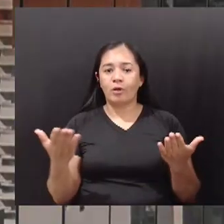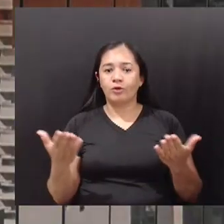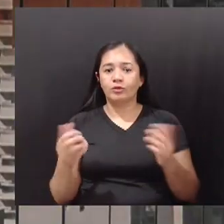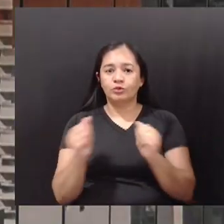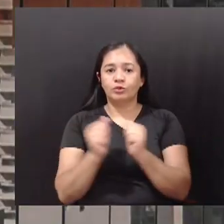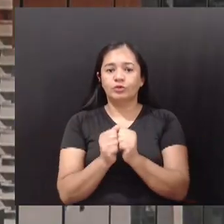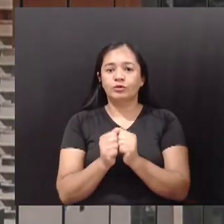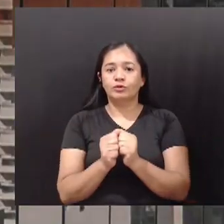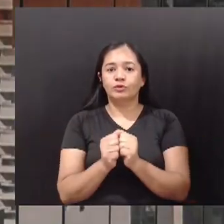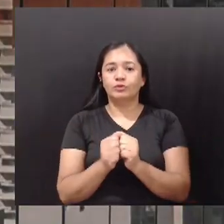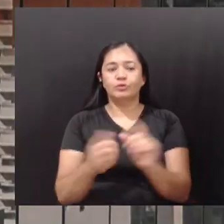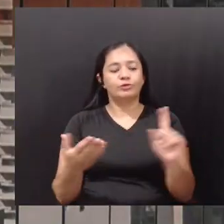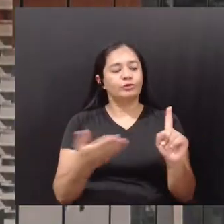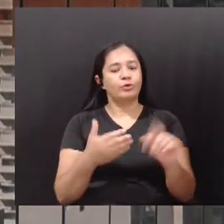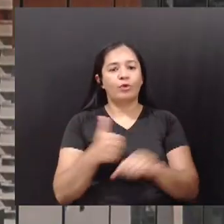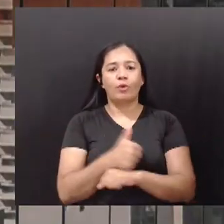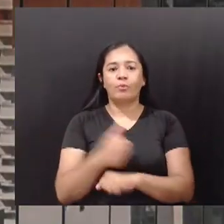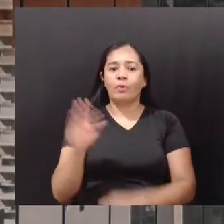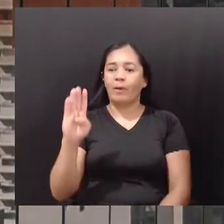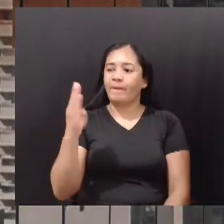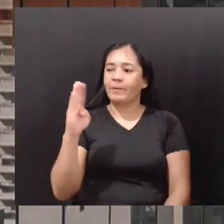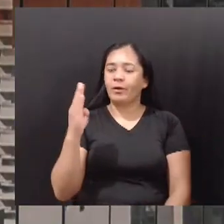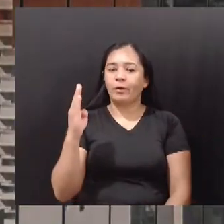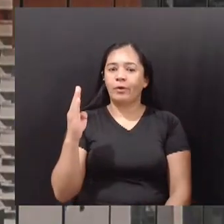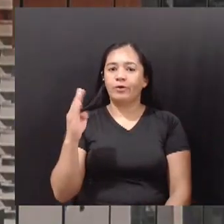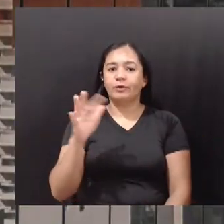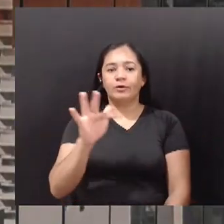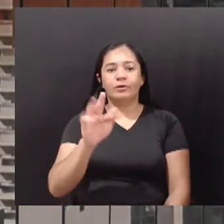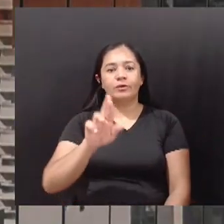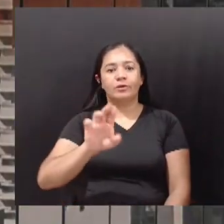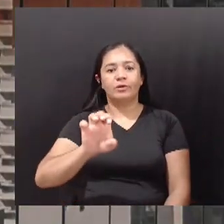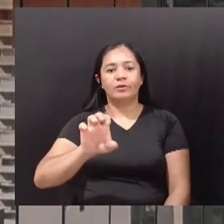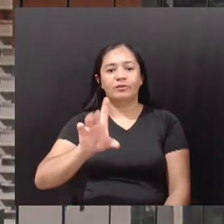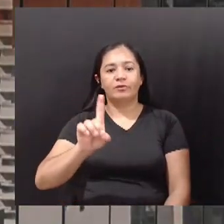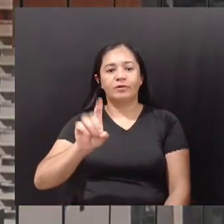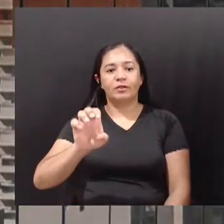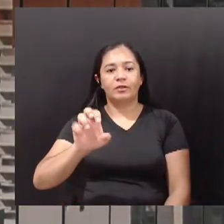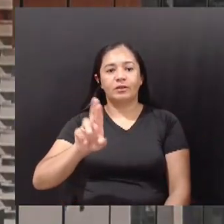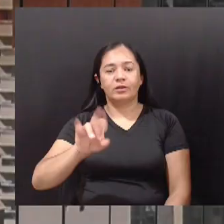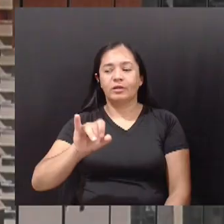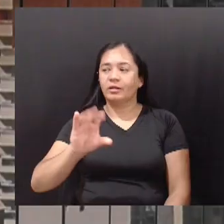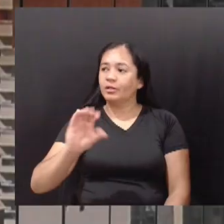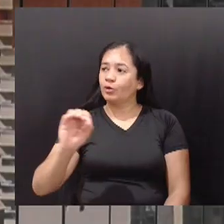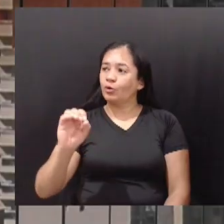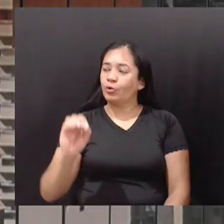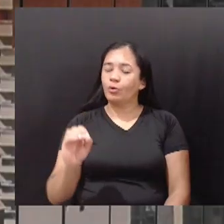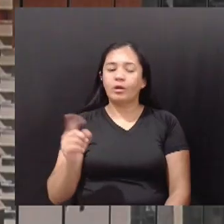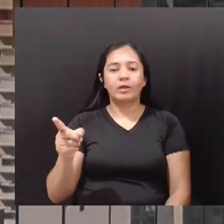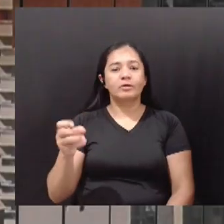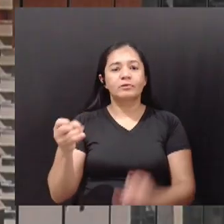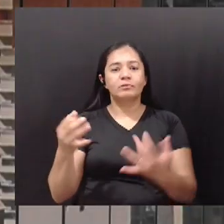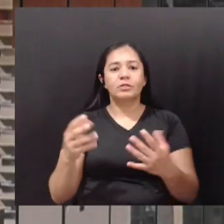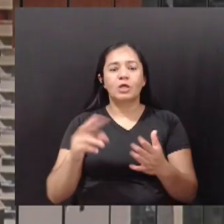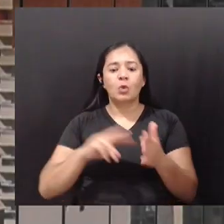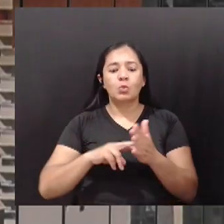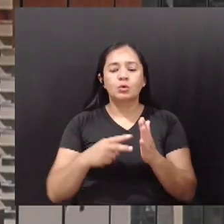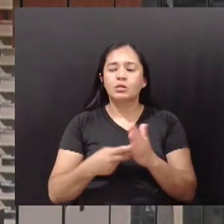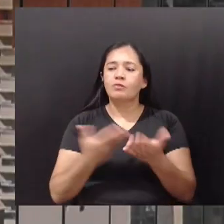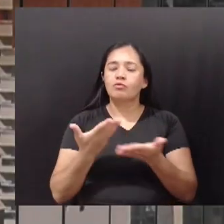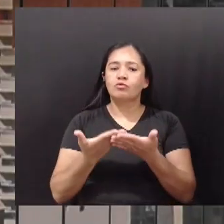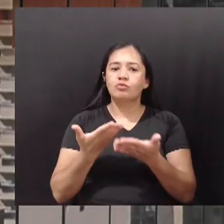biólogo Federico Argemi, que vai explicar para nós o que é esse estudo e o que